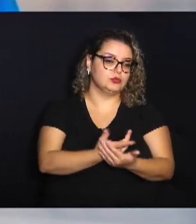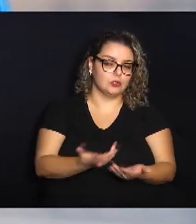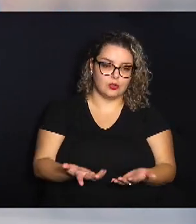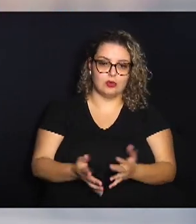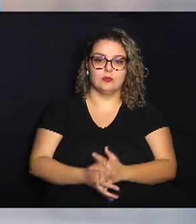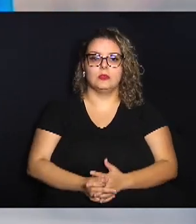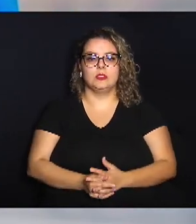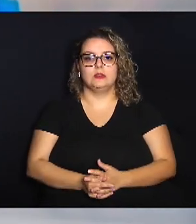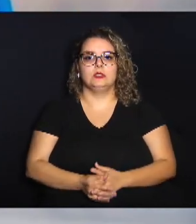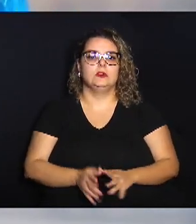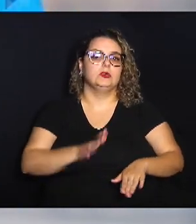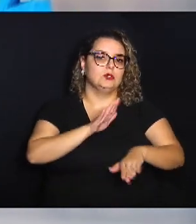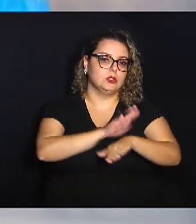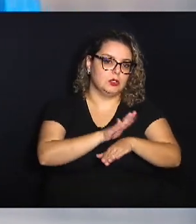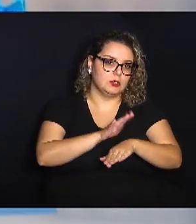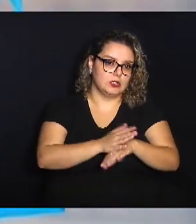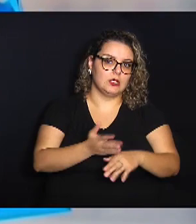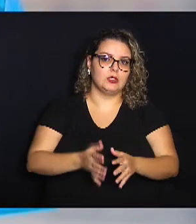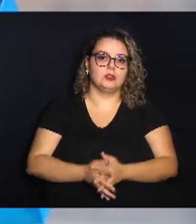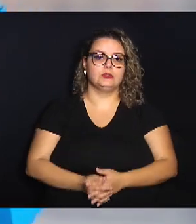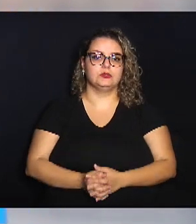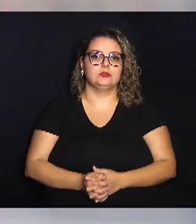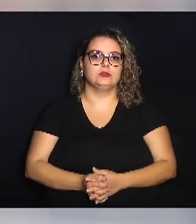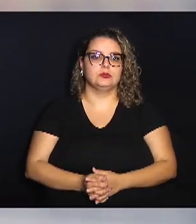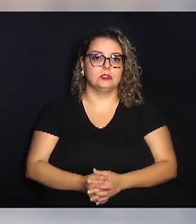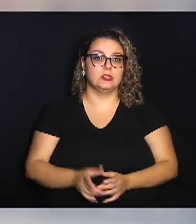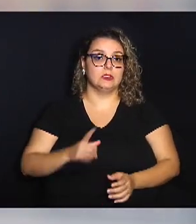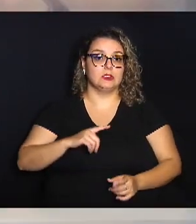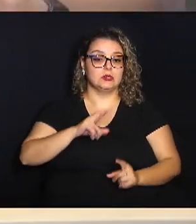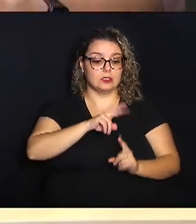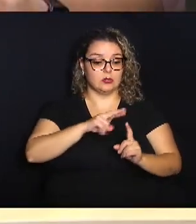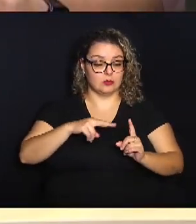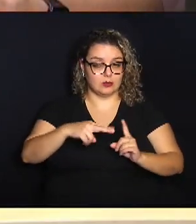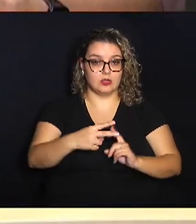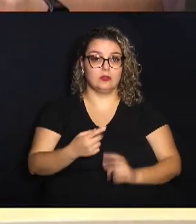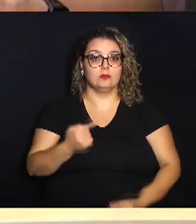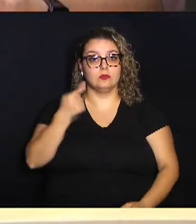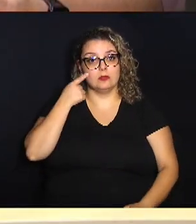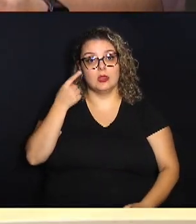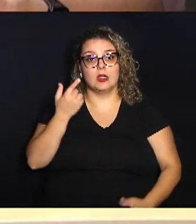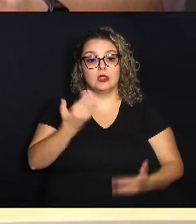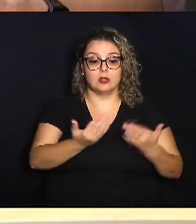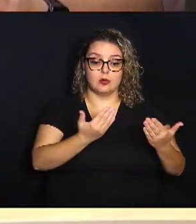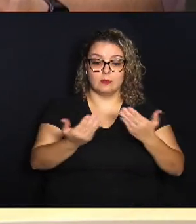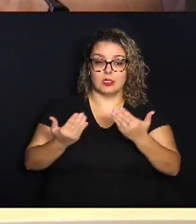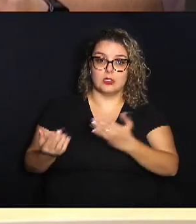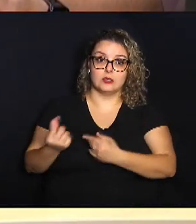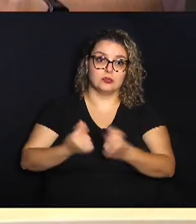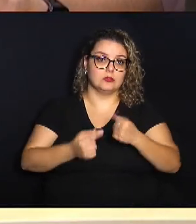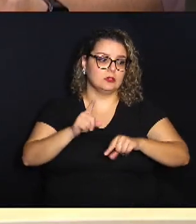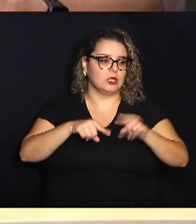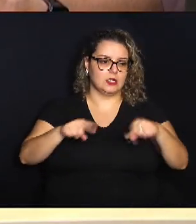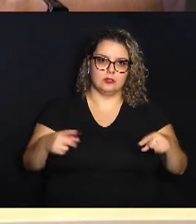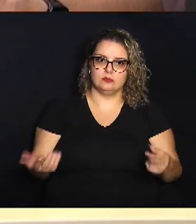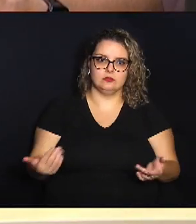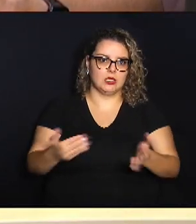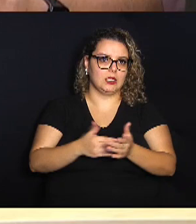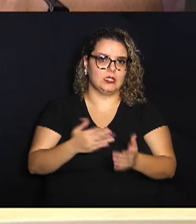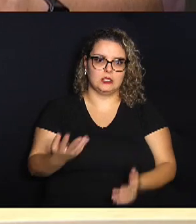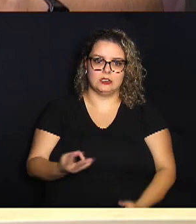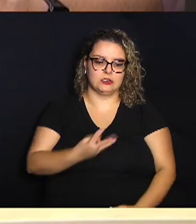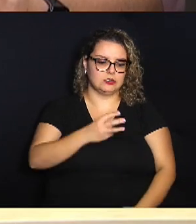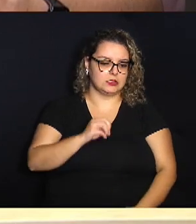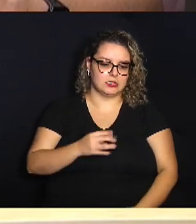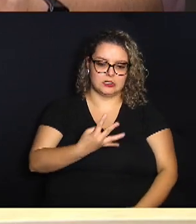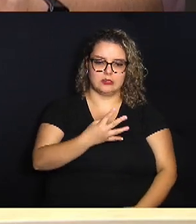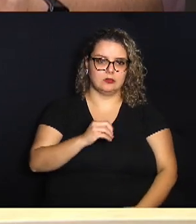ajuda bastante a você ter um panorama dos preços. E você vai achar variação aí até de 30%,